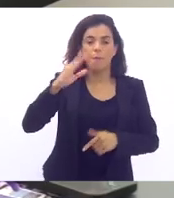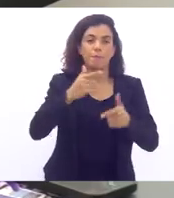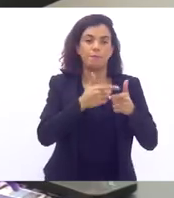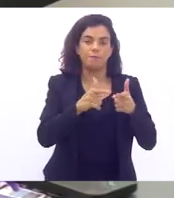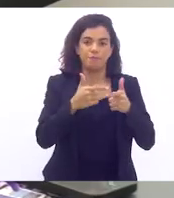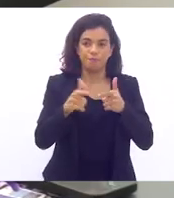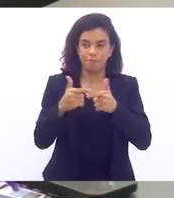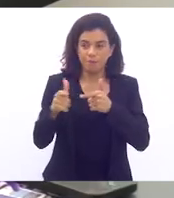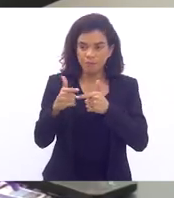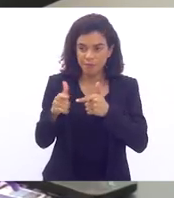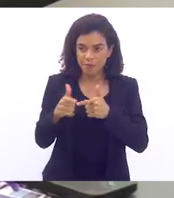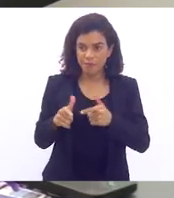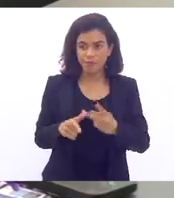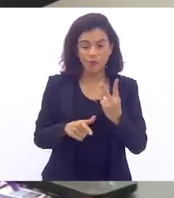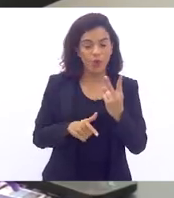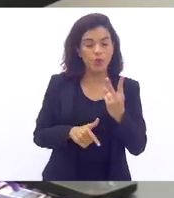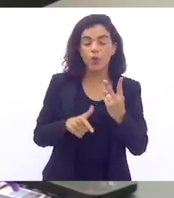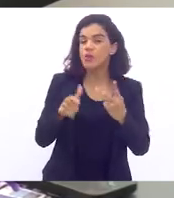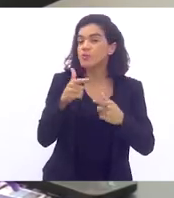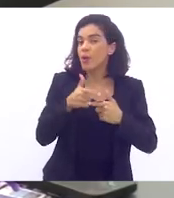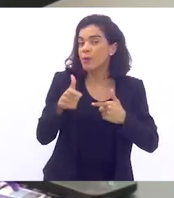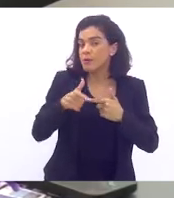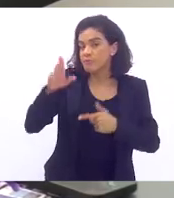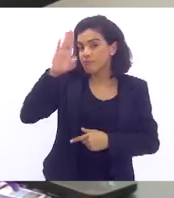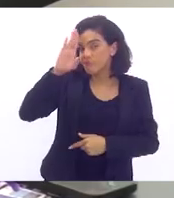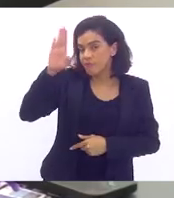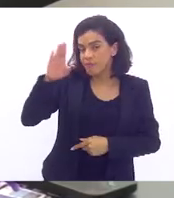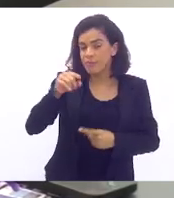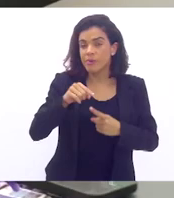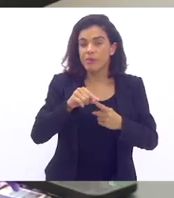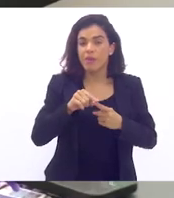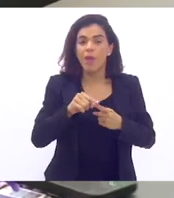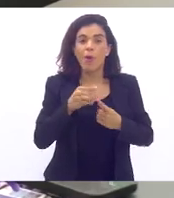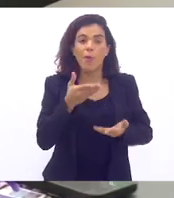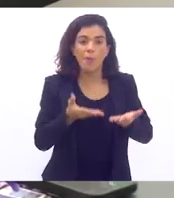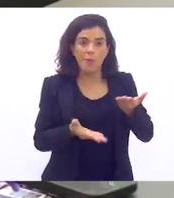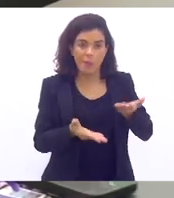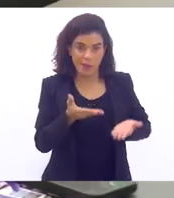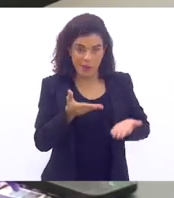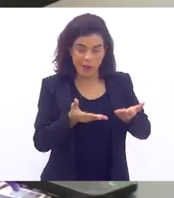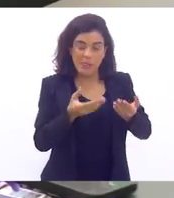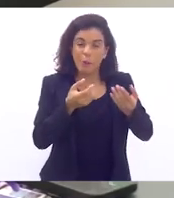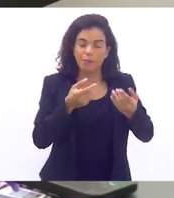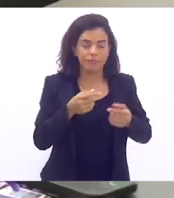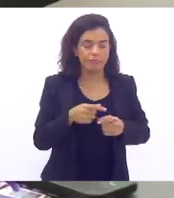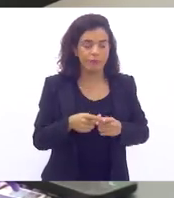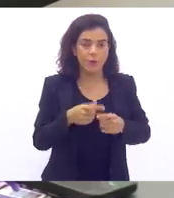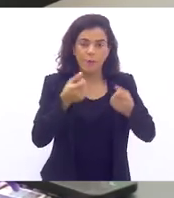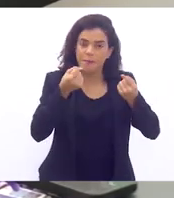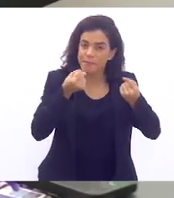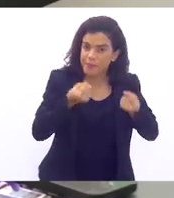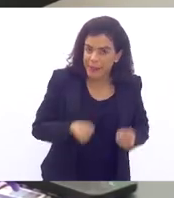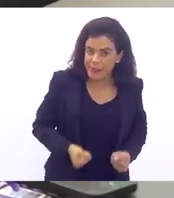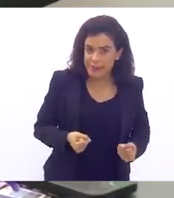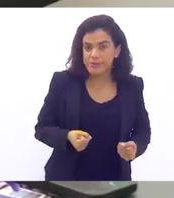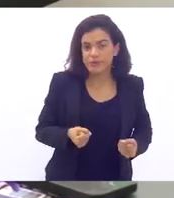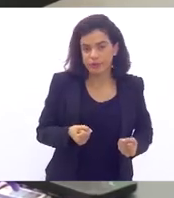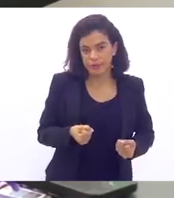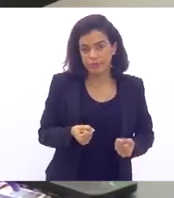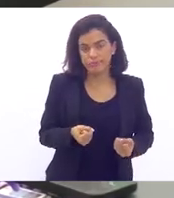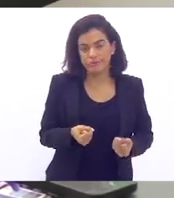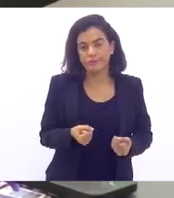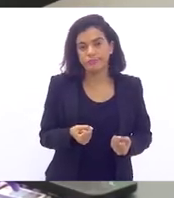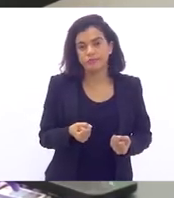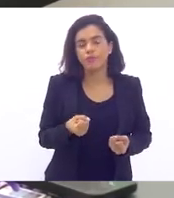dessas doenças os dois principais problemas é o peso que essa família carrega junto eu costumo falar